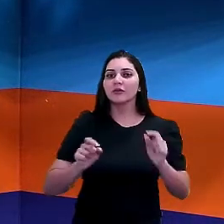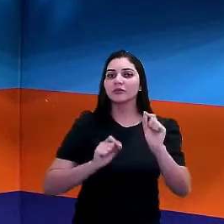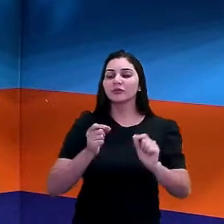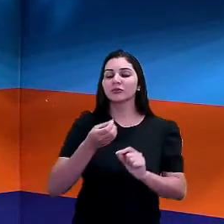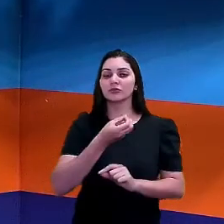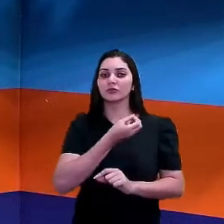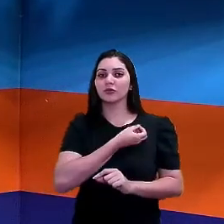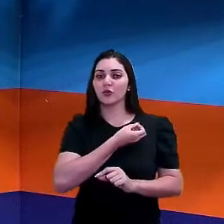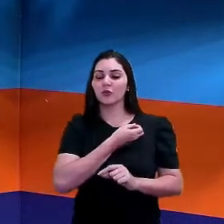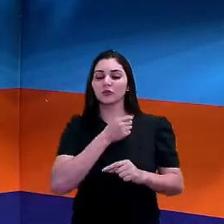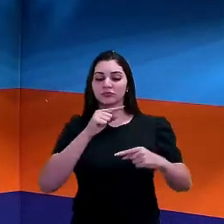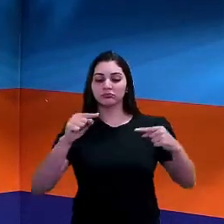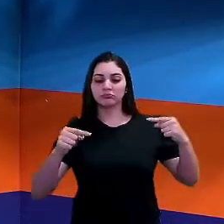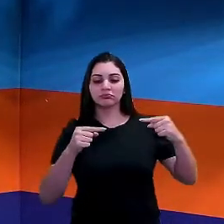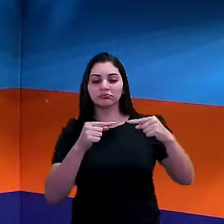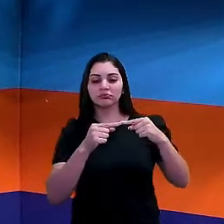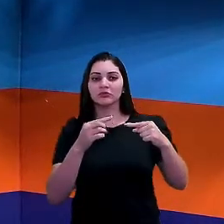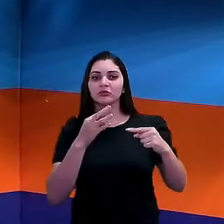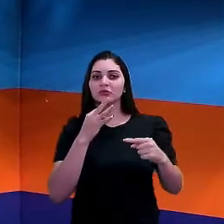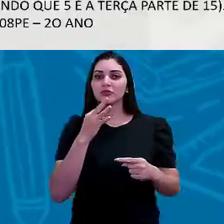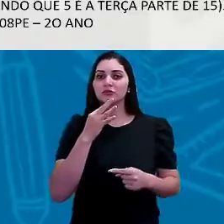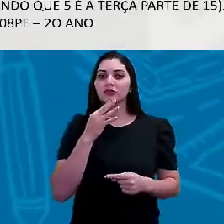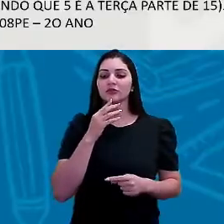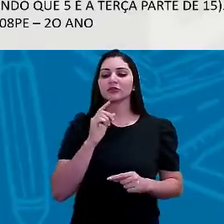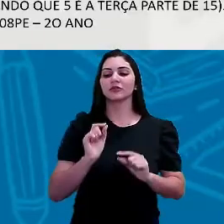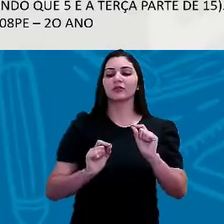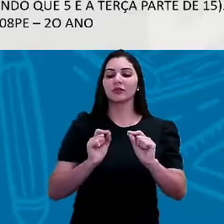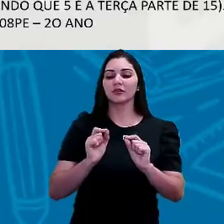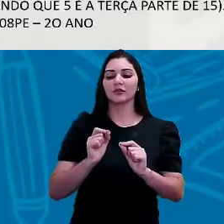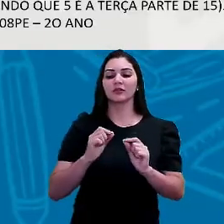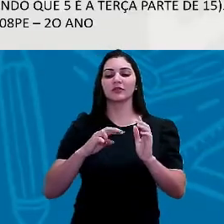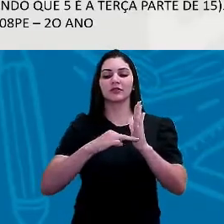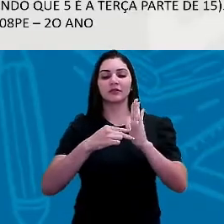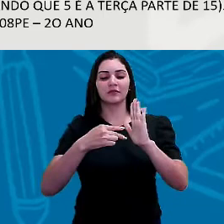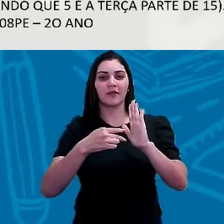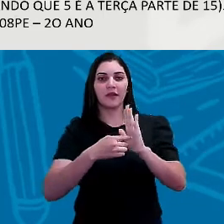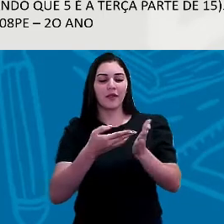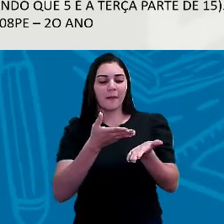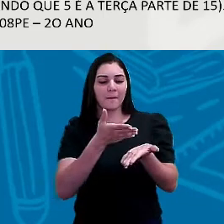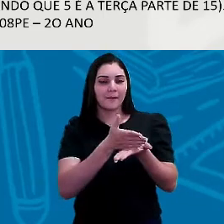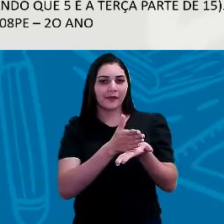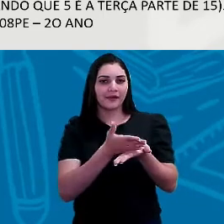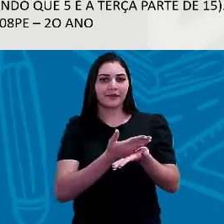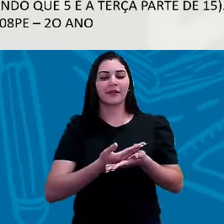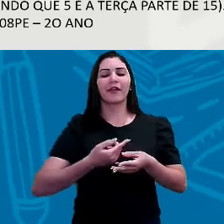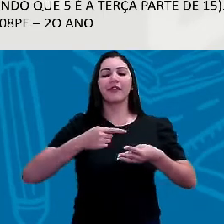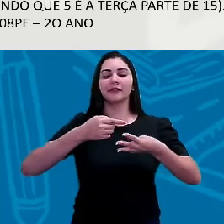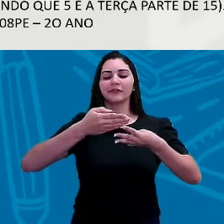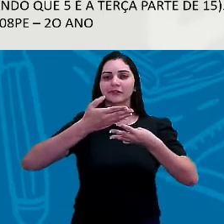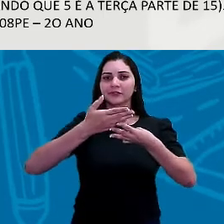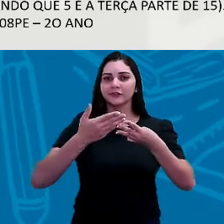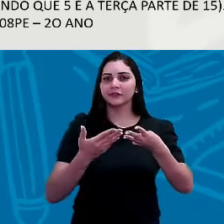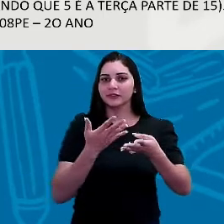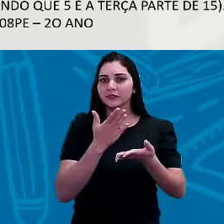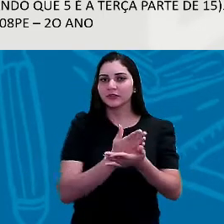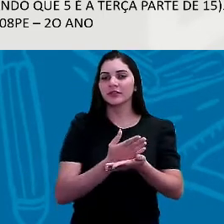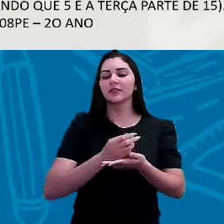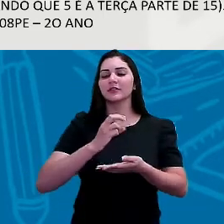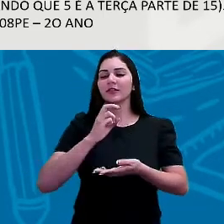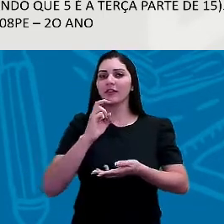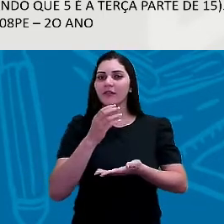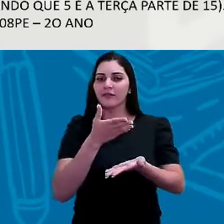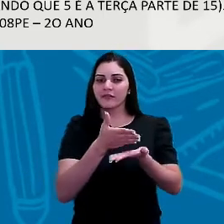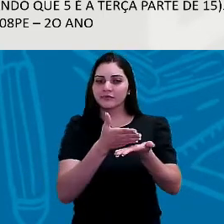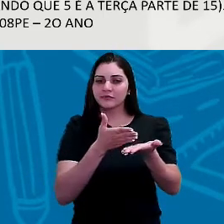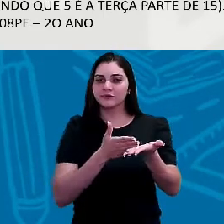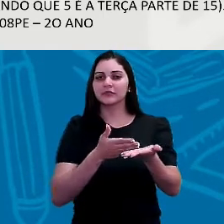O nosso objeto de conhecimento é significados de metade, terça parte, quarta parte, quinta parte